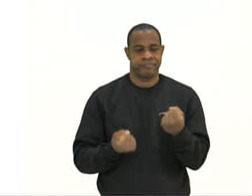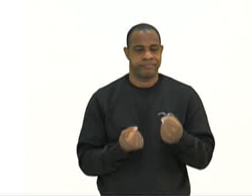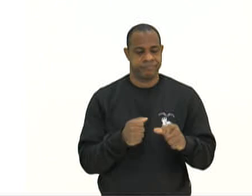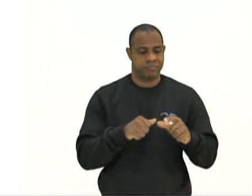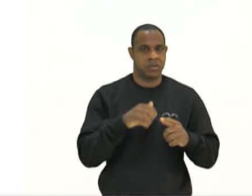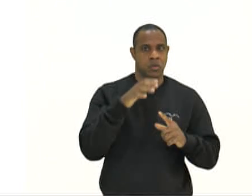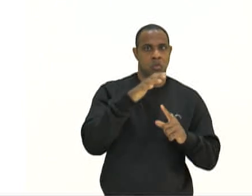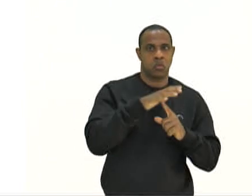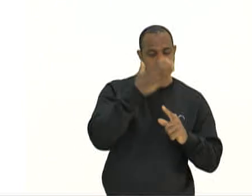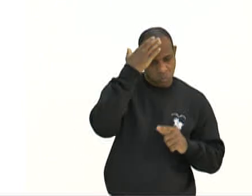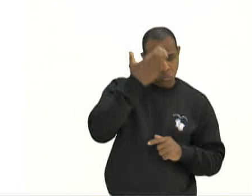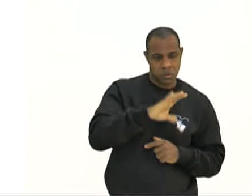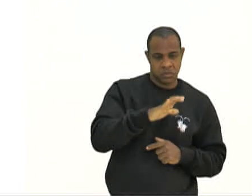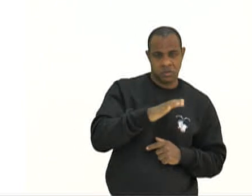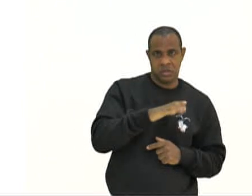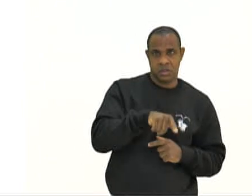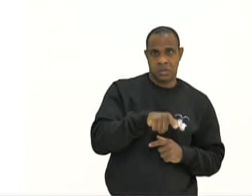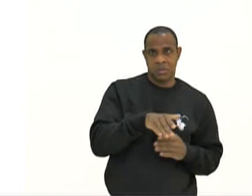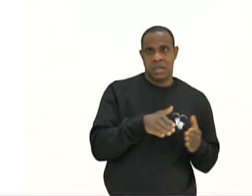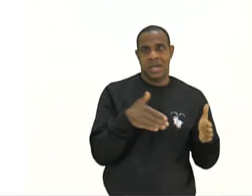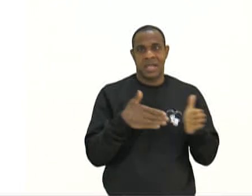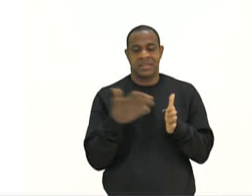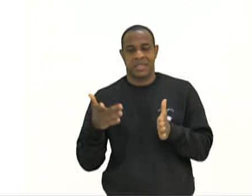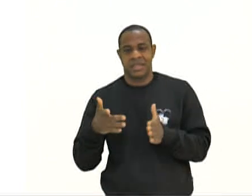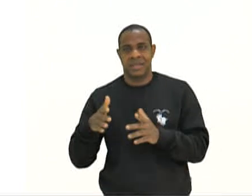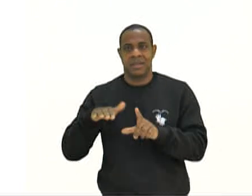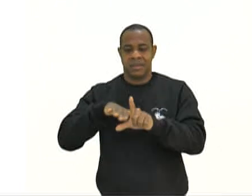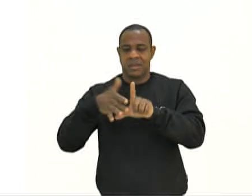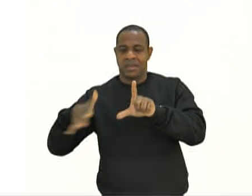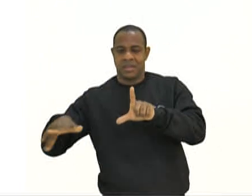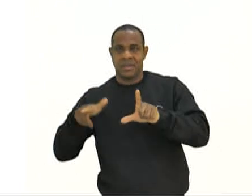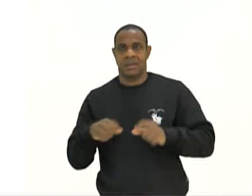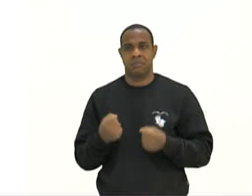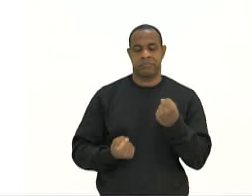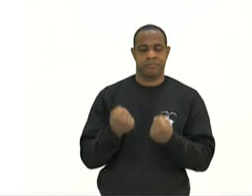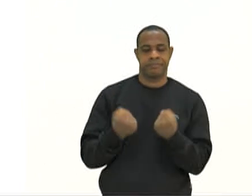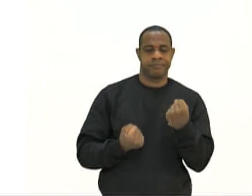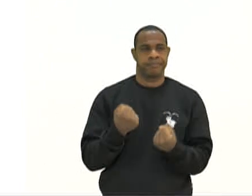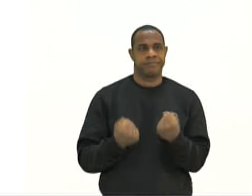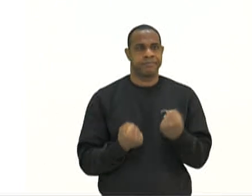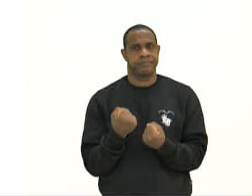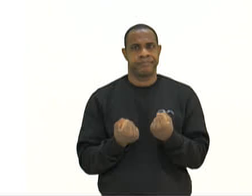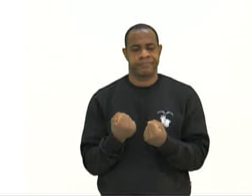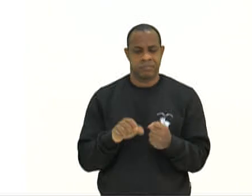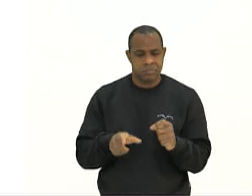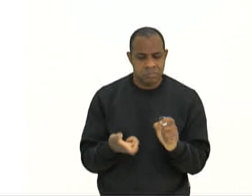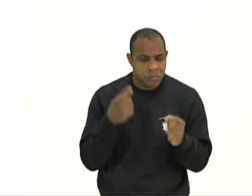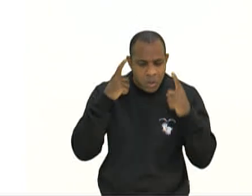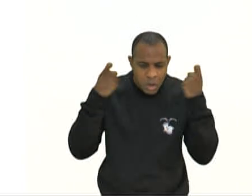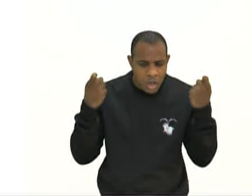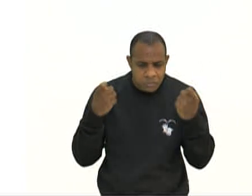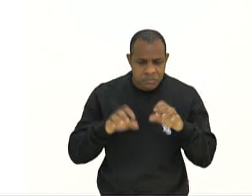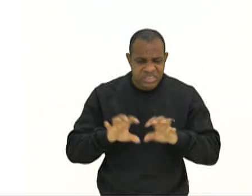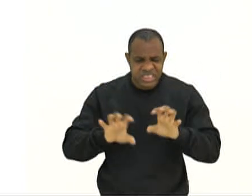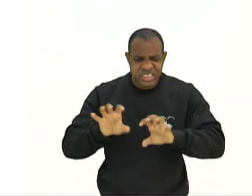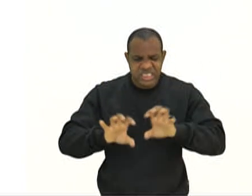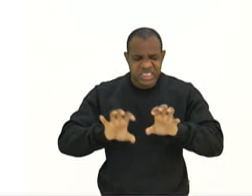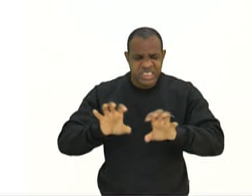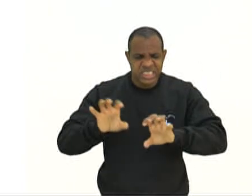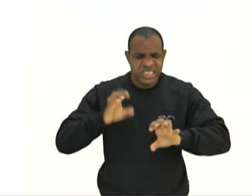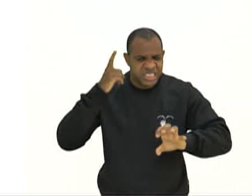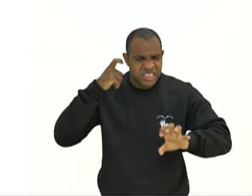litoral do Paraná escuta uma estação de rádio que em determinados instantes emite alguns chiados. Isso acontece por quê? Vamos